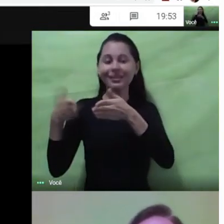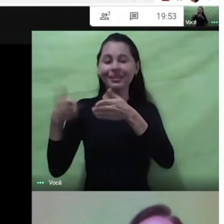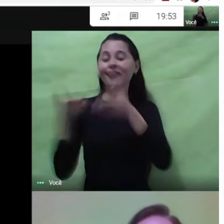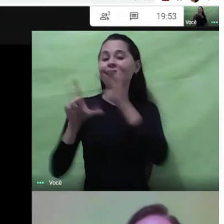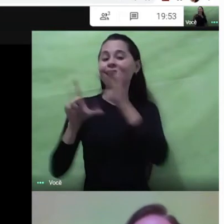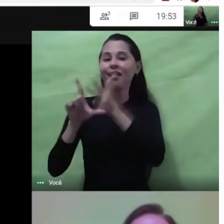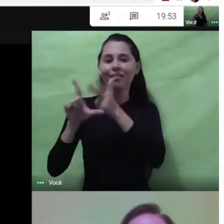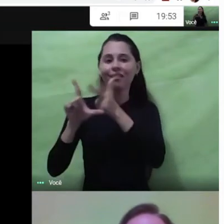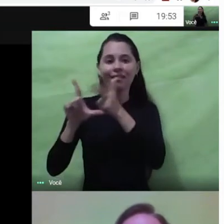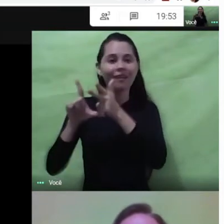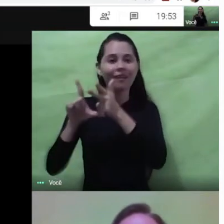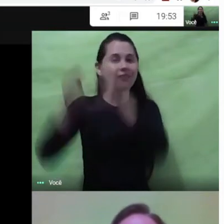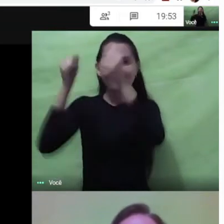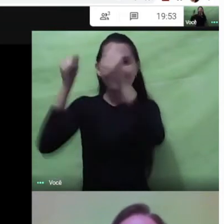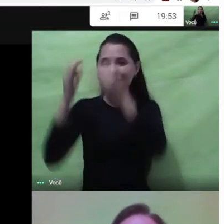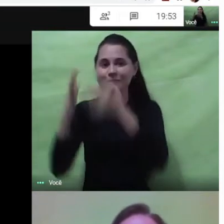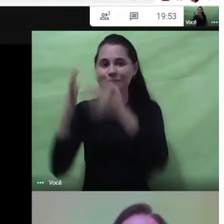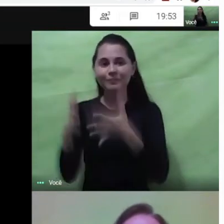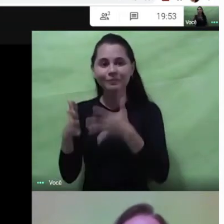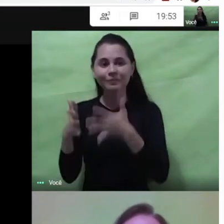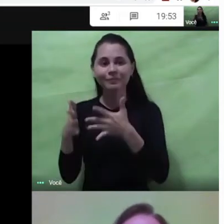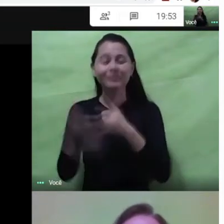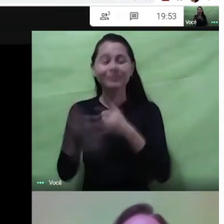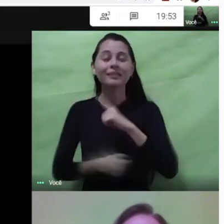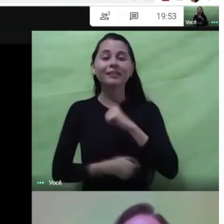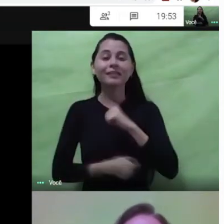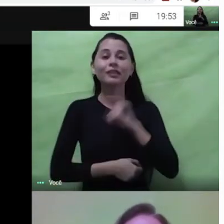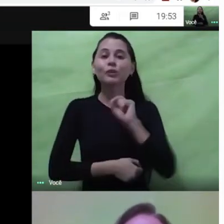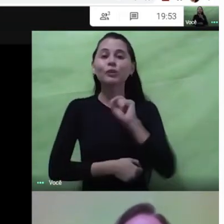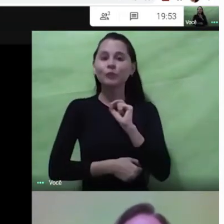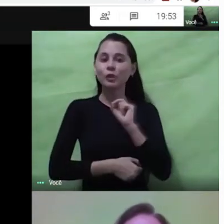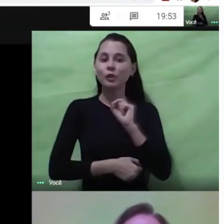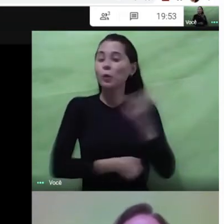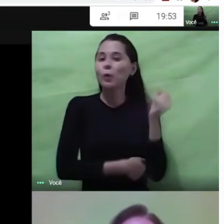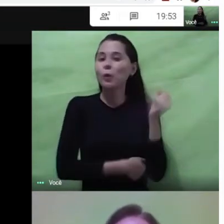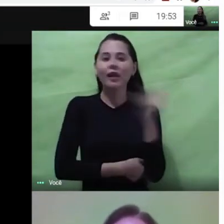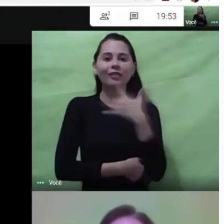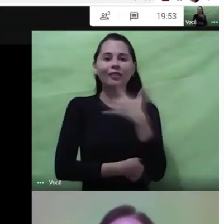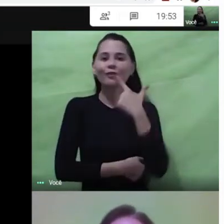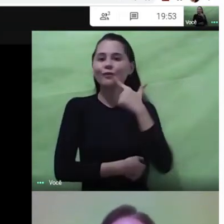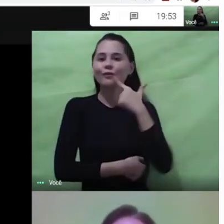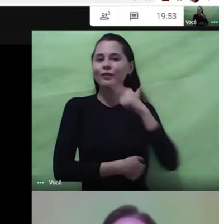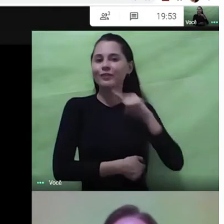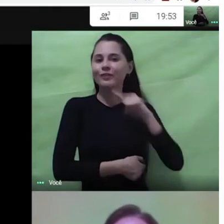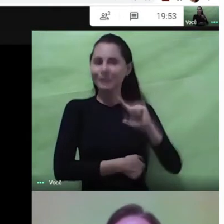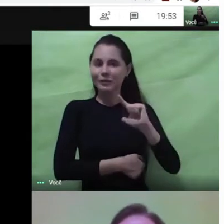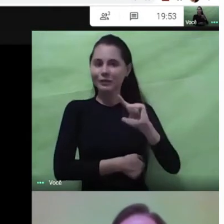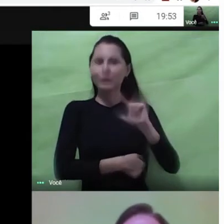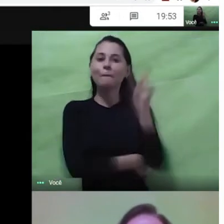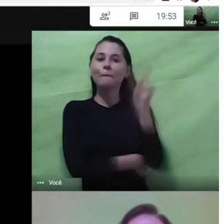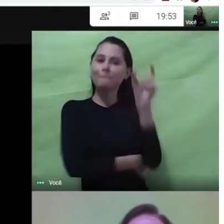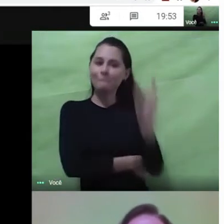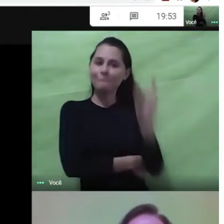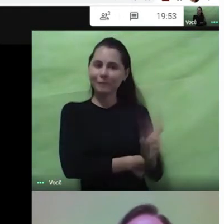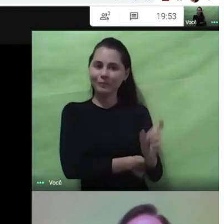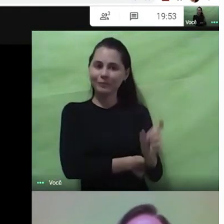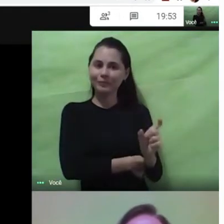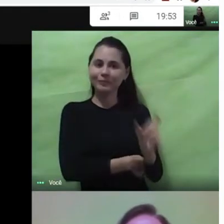live, tendo foco a aquisição de uma nova língua para o indivíduo.